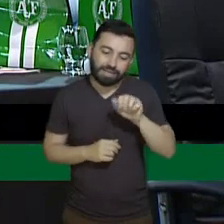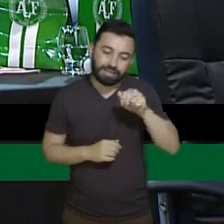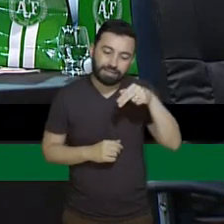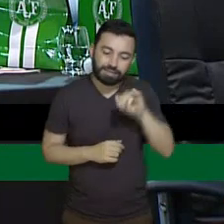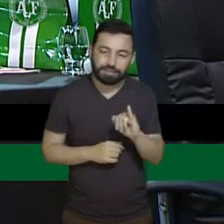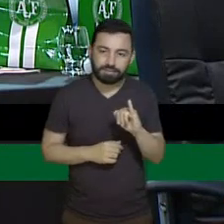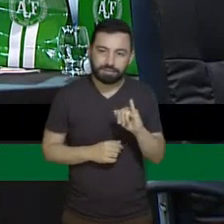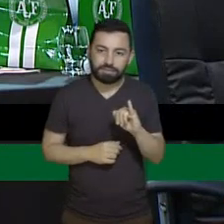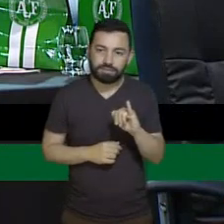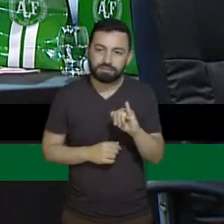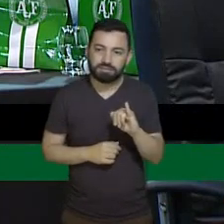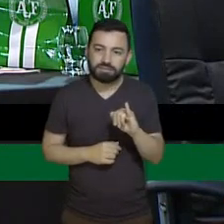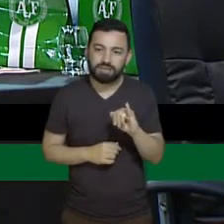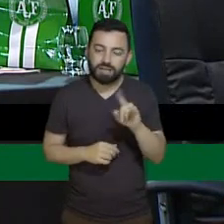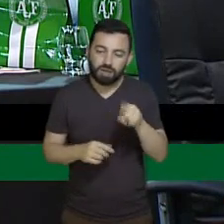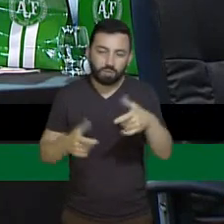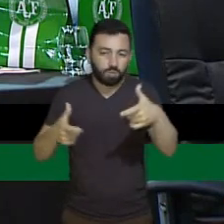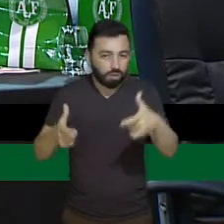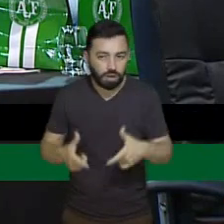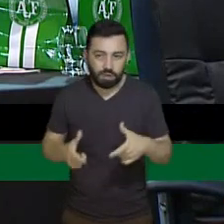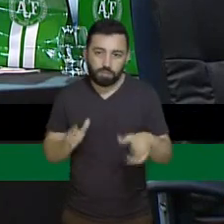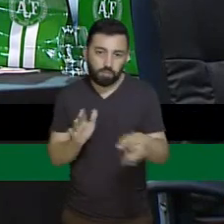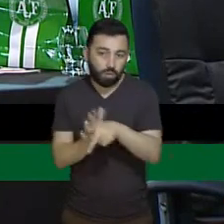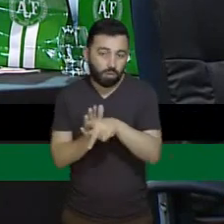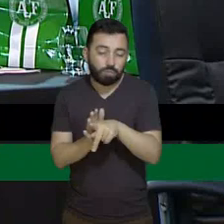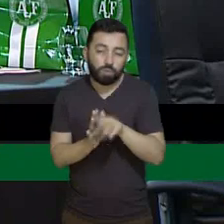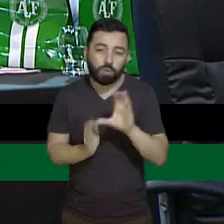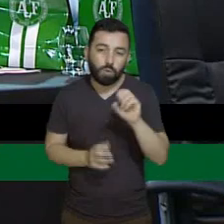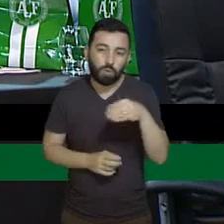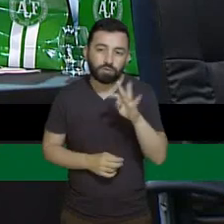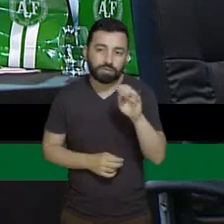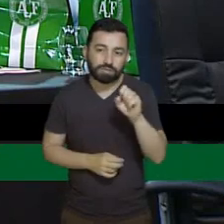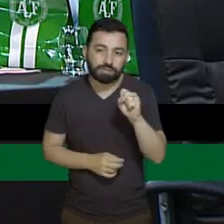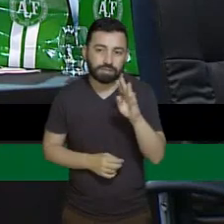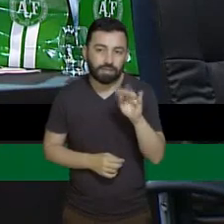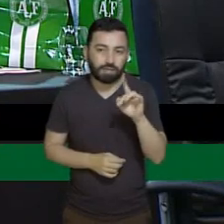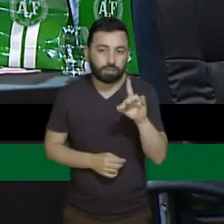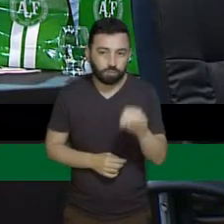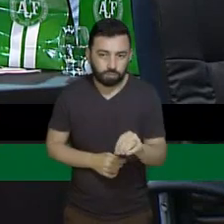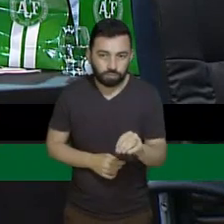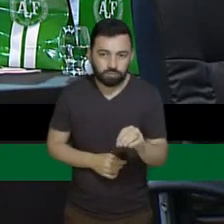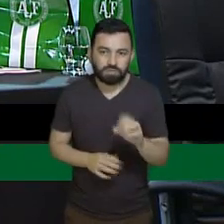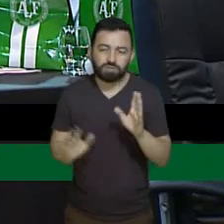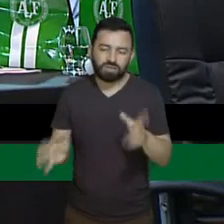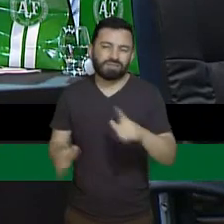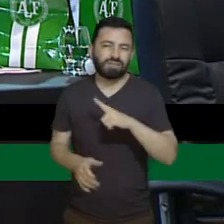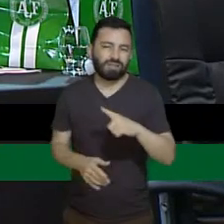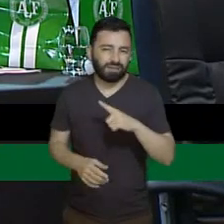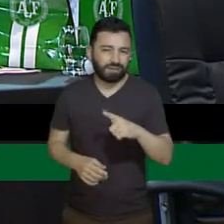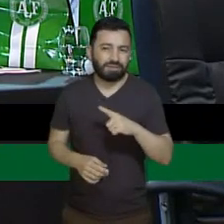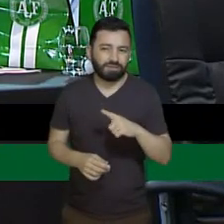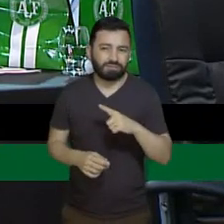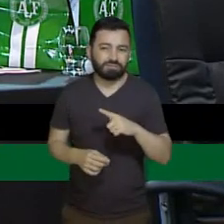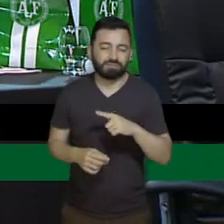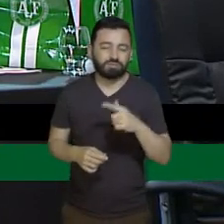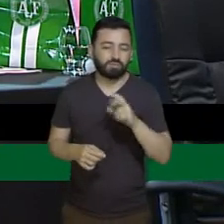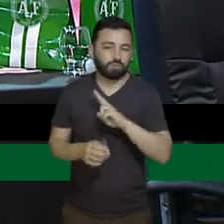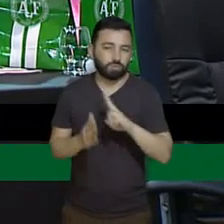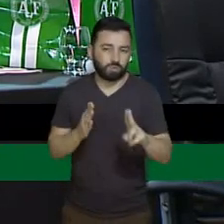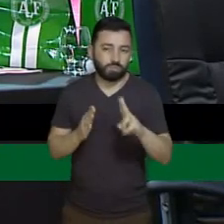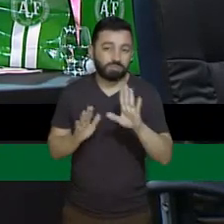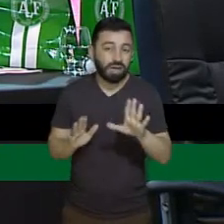berço do contestado. Muito embora já tenha esse nome, mas ainda não está em